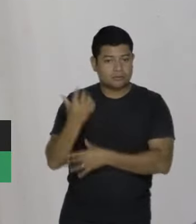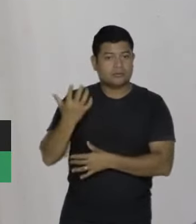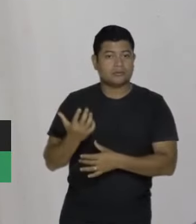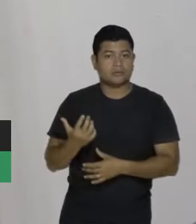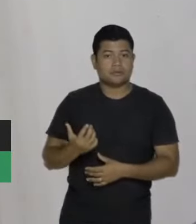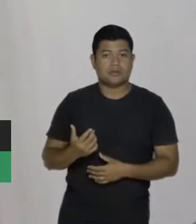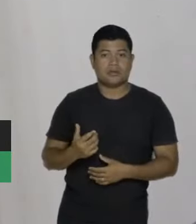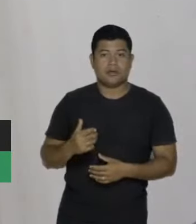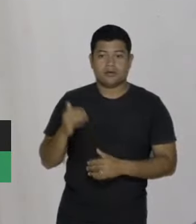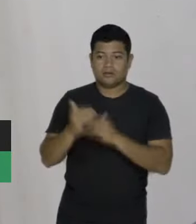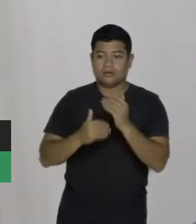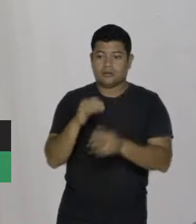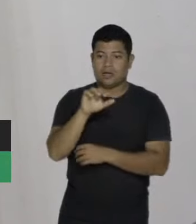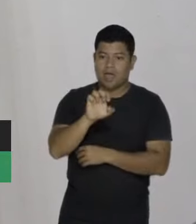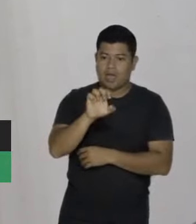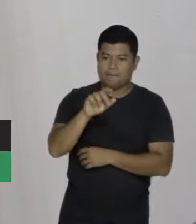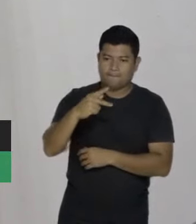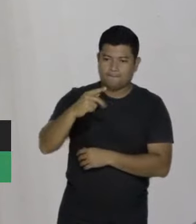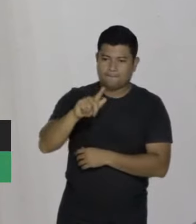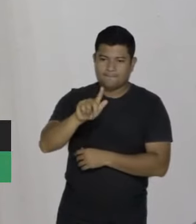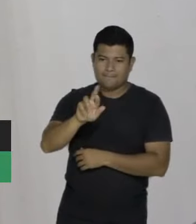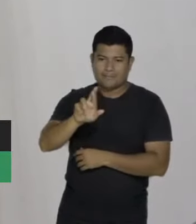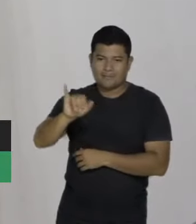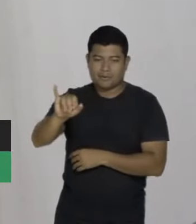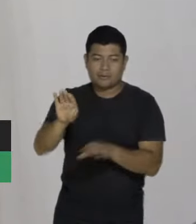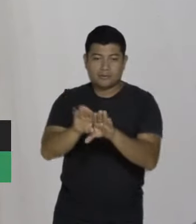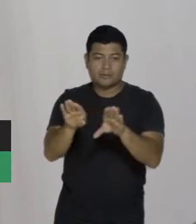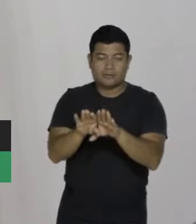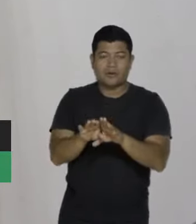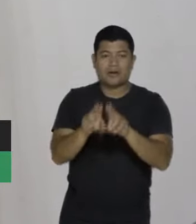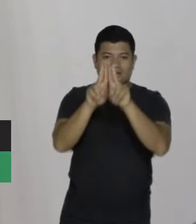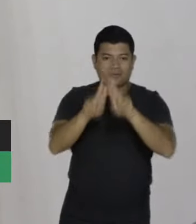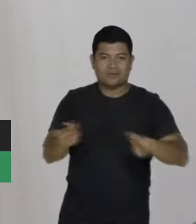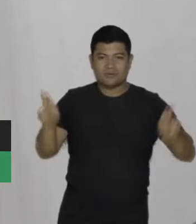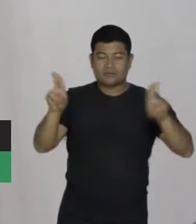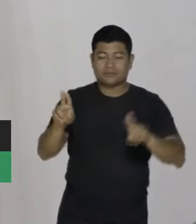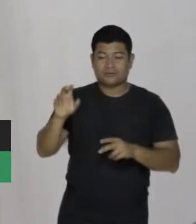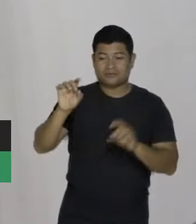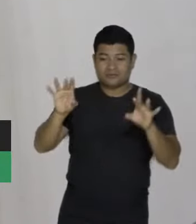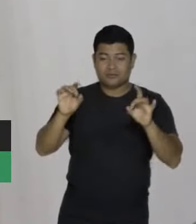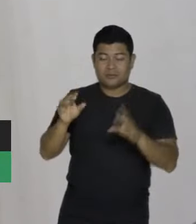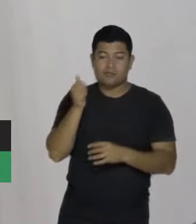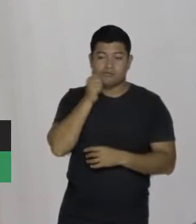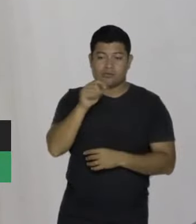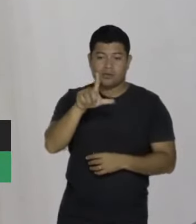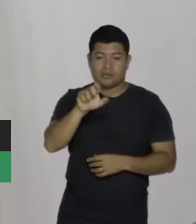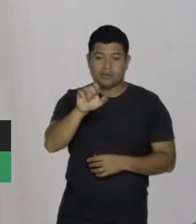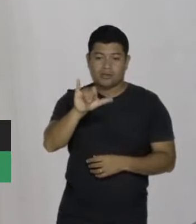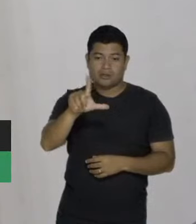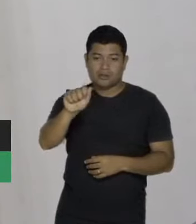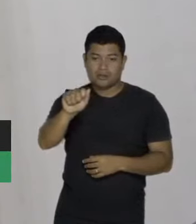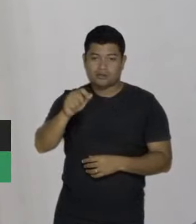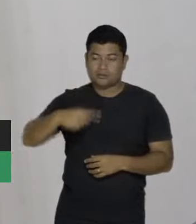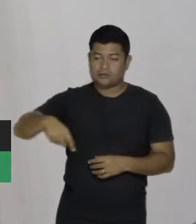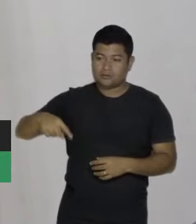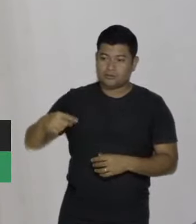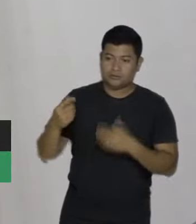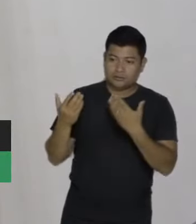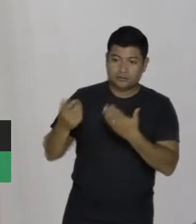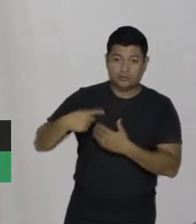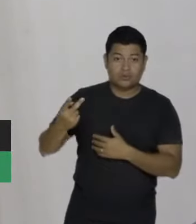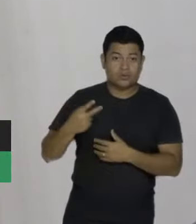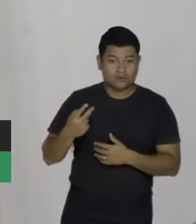EPAGRE, pela UFSC, em especial pela cientista doutora Leila Hayashi, a qual, inclusive, nós fizemos reuniões na comissão,